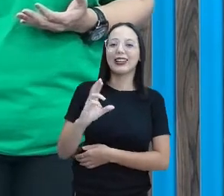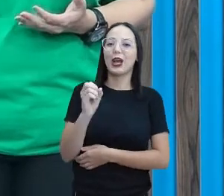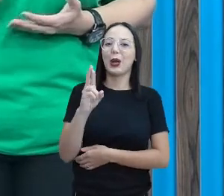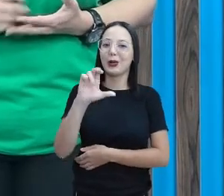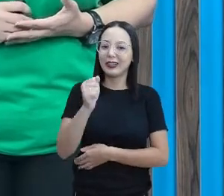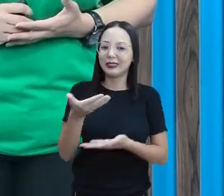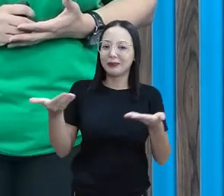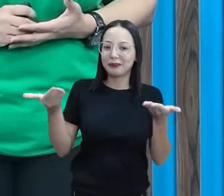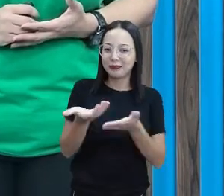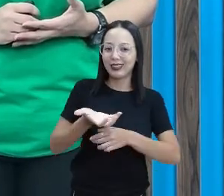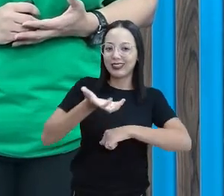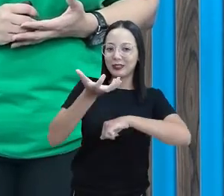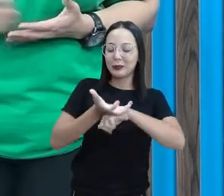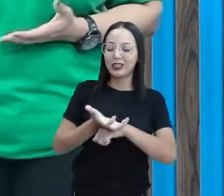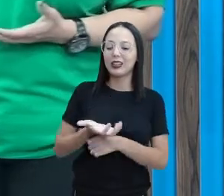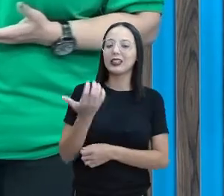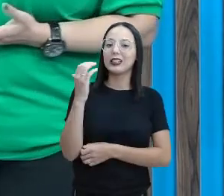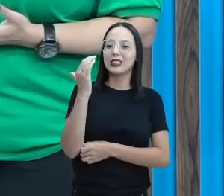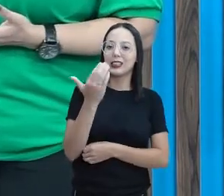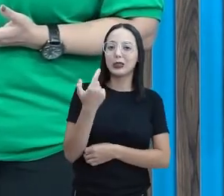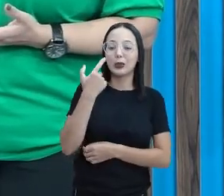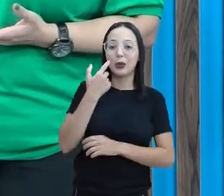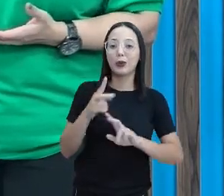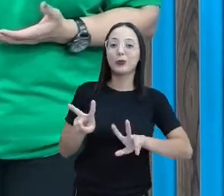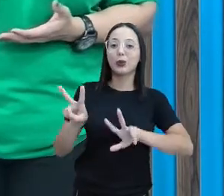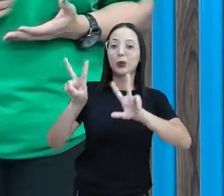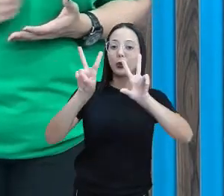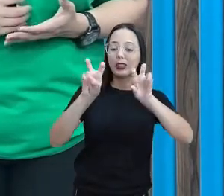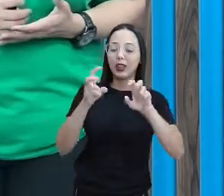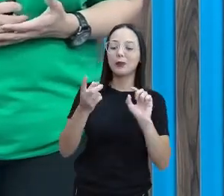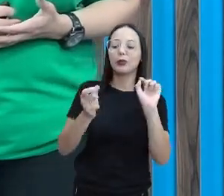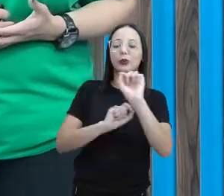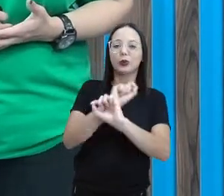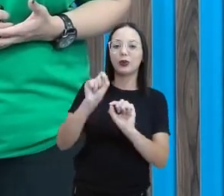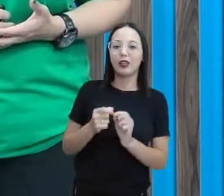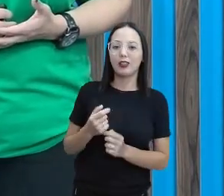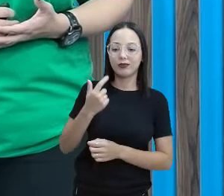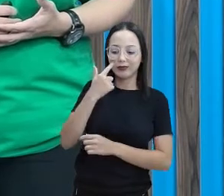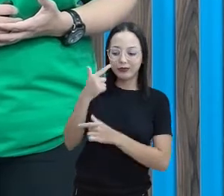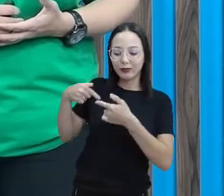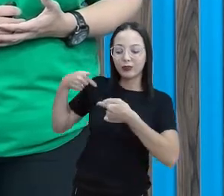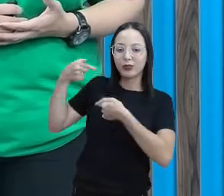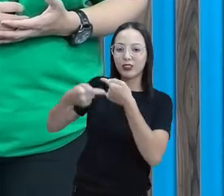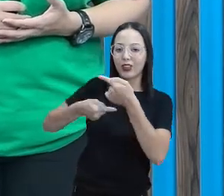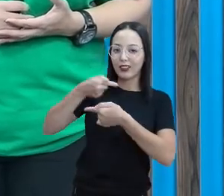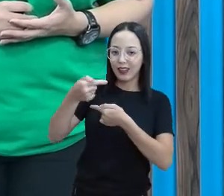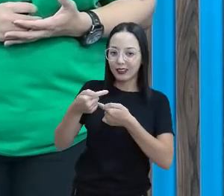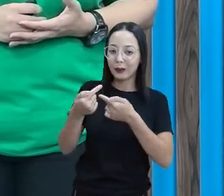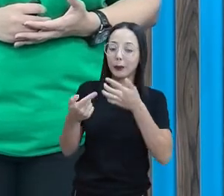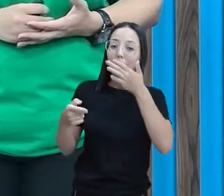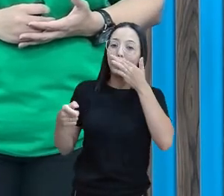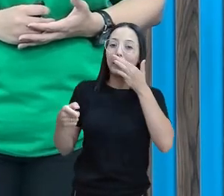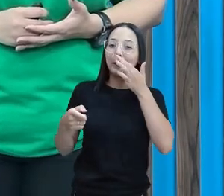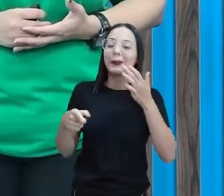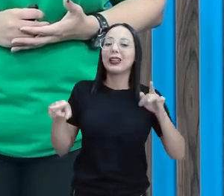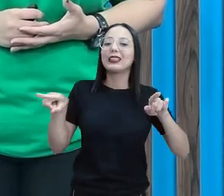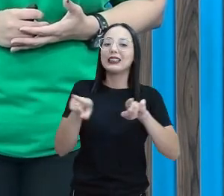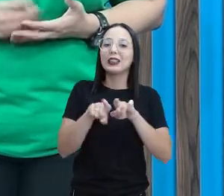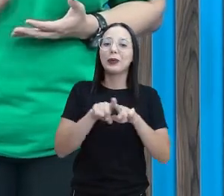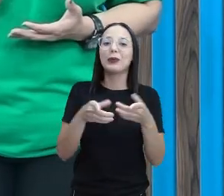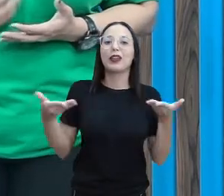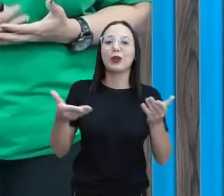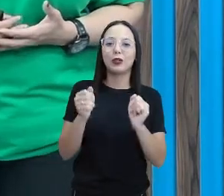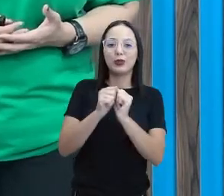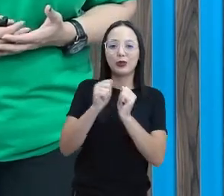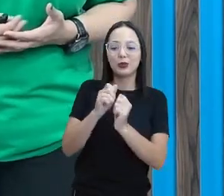na disciplina de Ciências com esse tema aqui, Engenharia Genética. Também está me acompanhando aqui